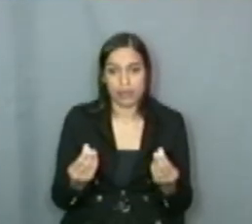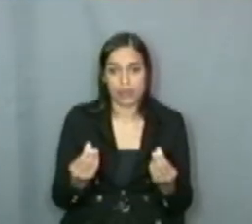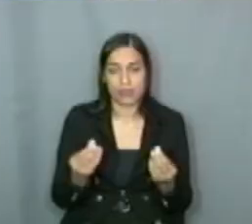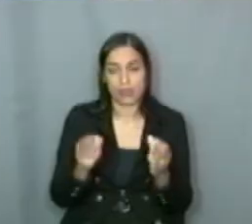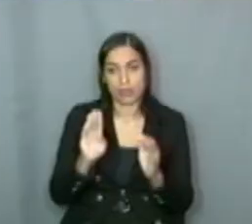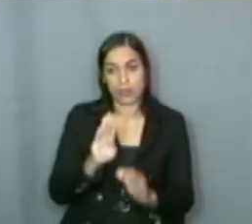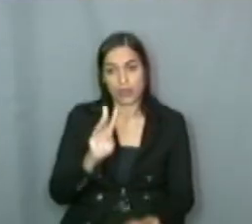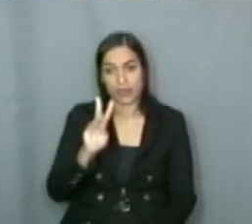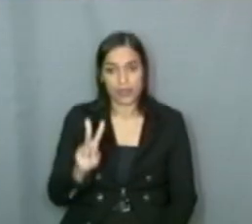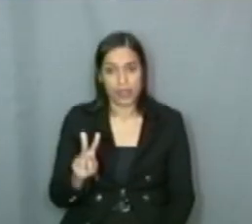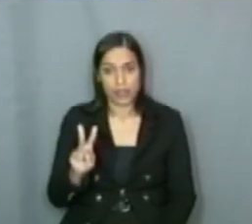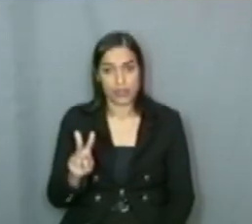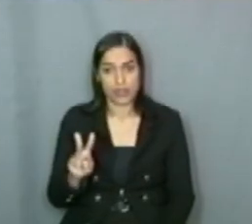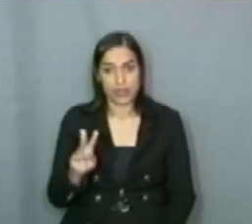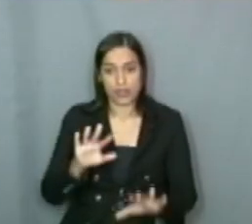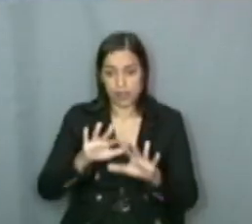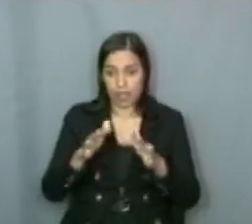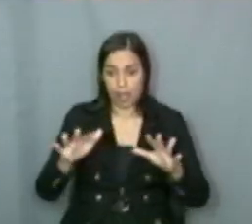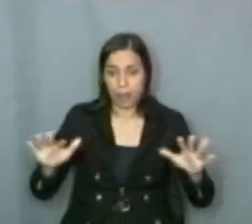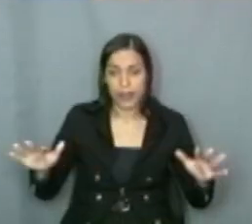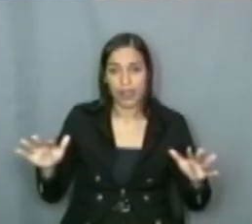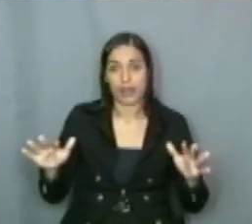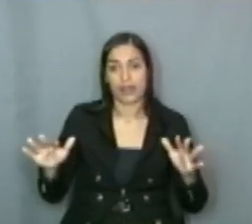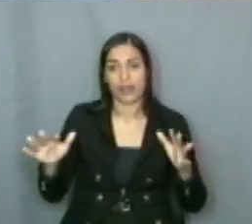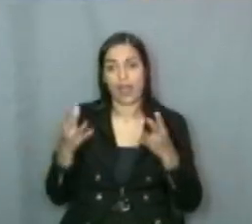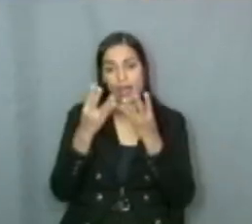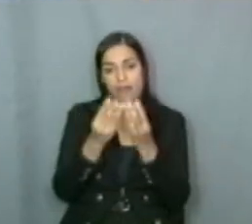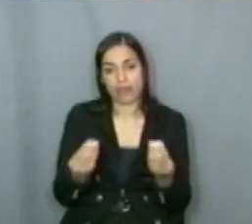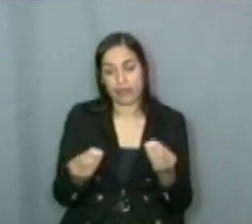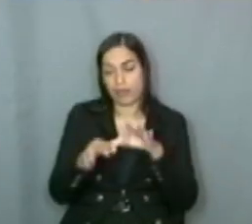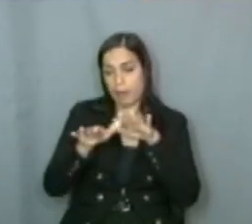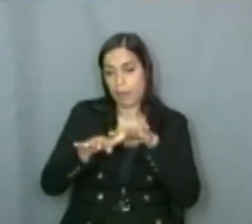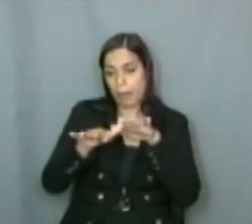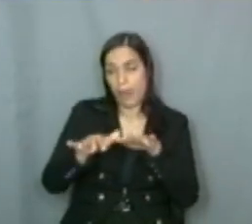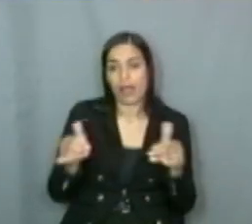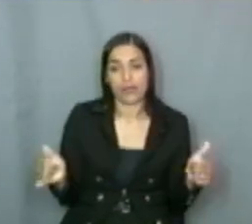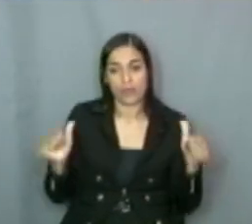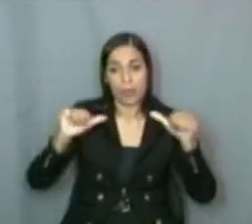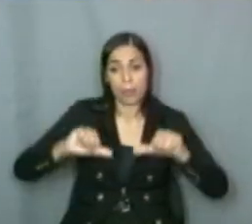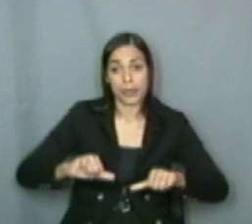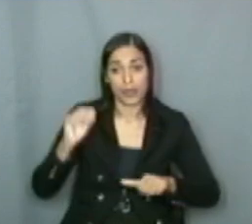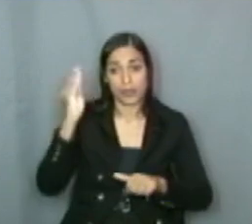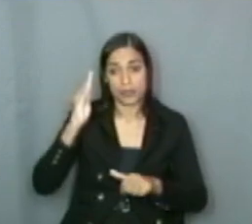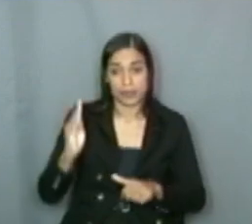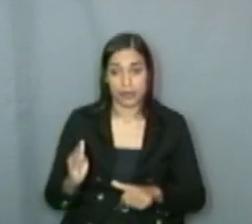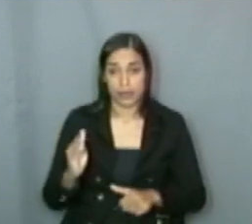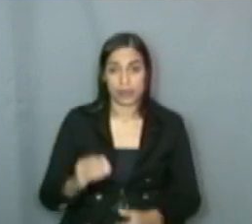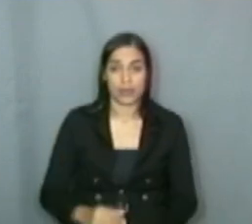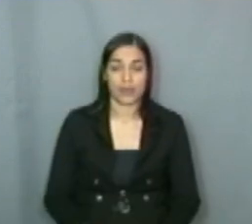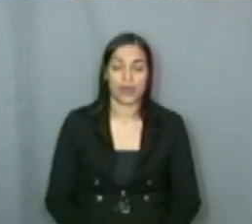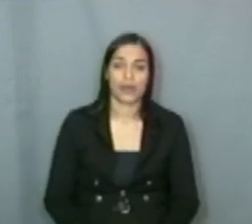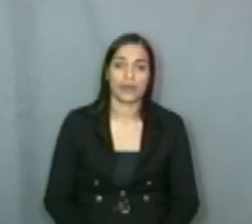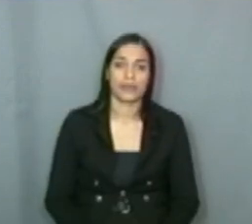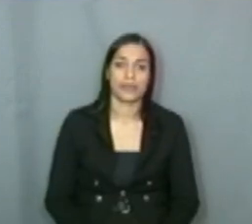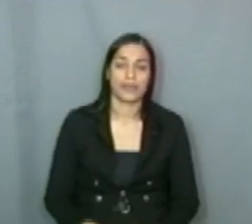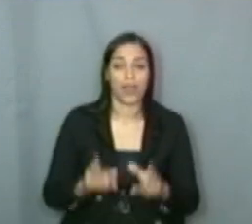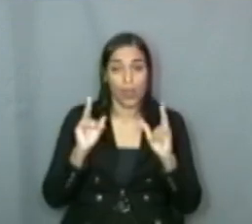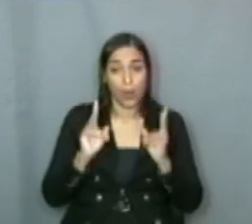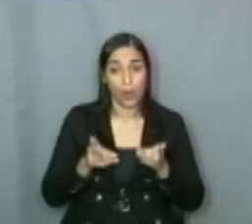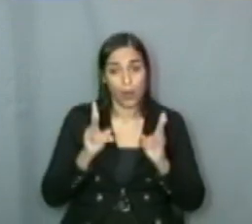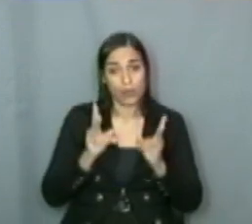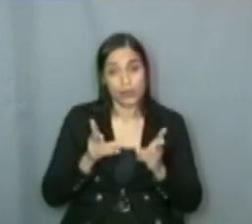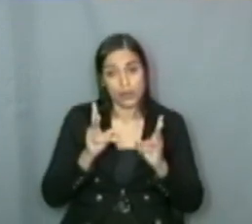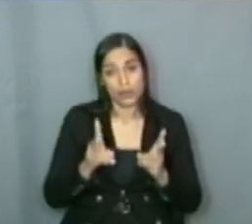Viagem, acabou com o trânsito do Recife mais ainda, que já é o pior trânsito do Brasil, e continua